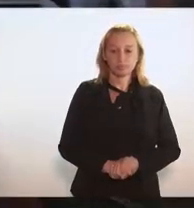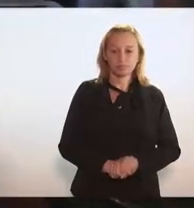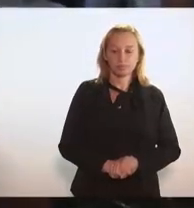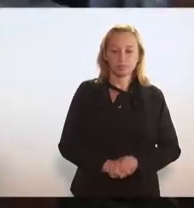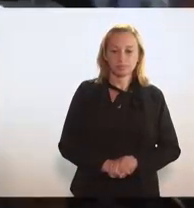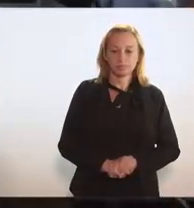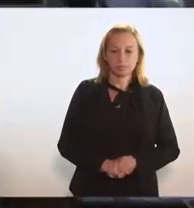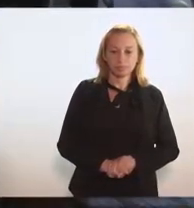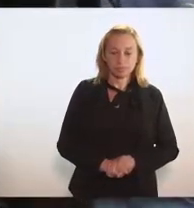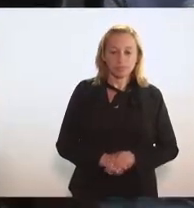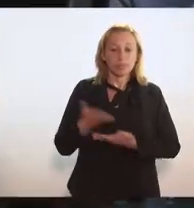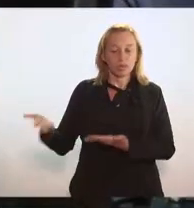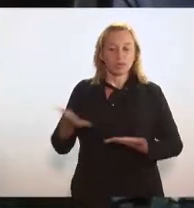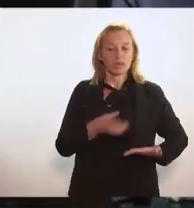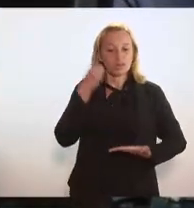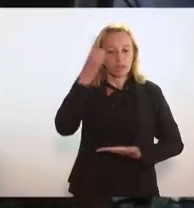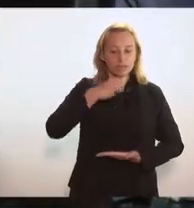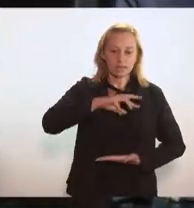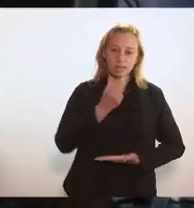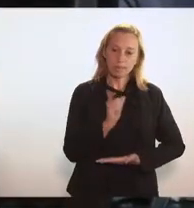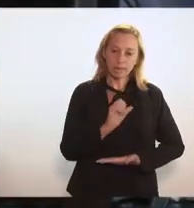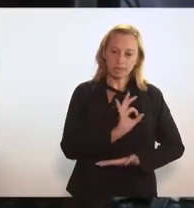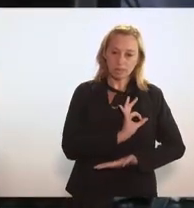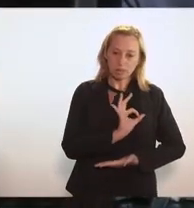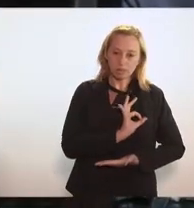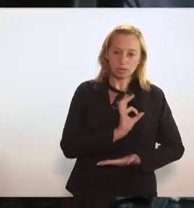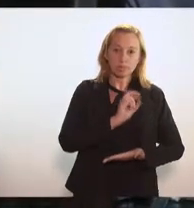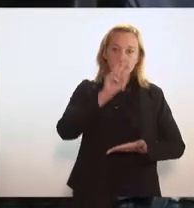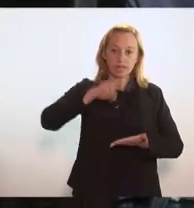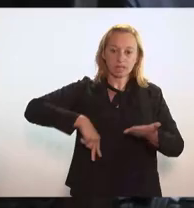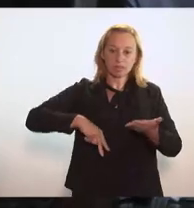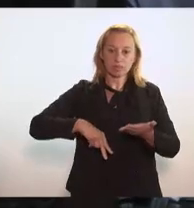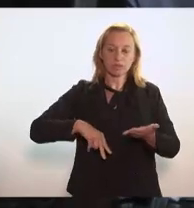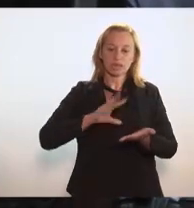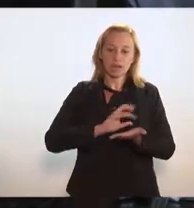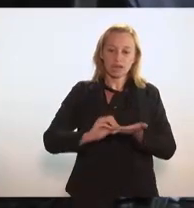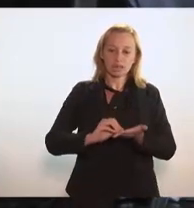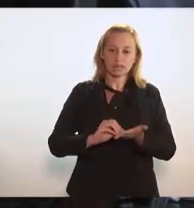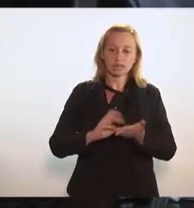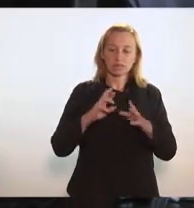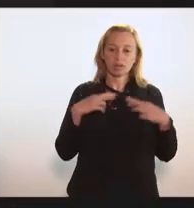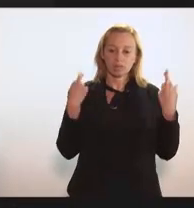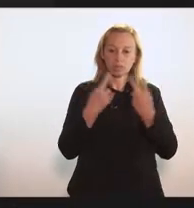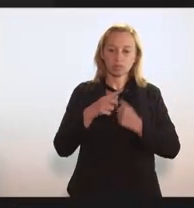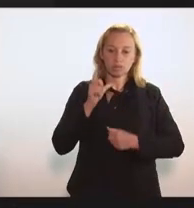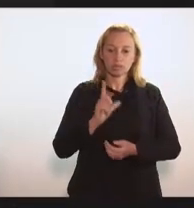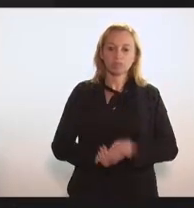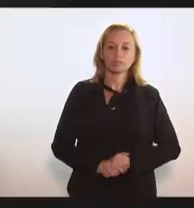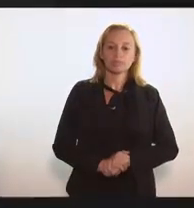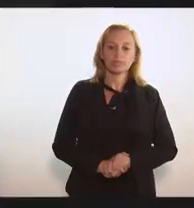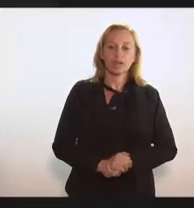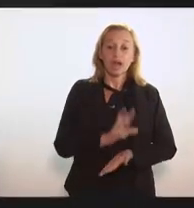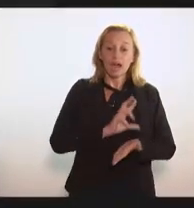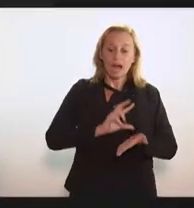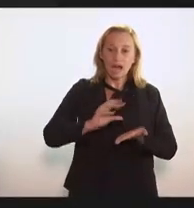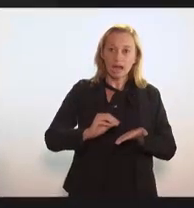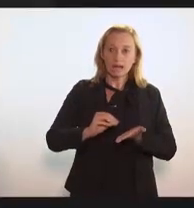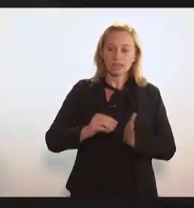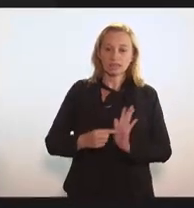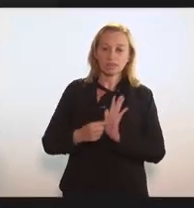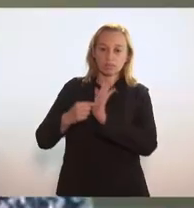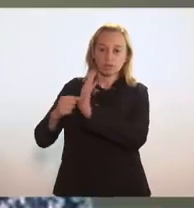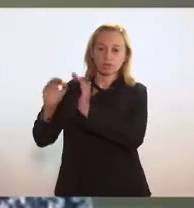A presidência convida a deputada Marta Rocha para fazer a leitura da ata da sessão anterior. A ata reflete